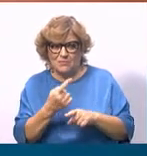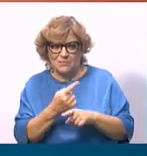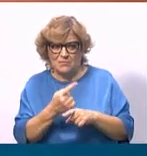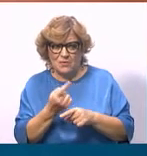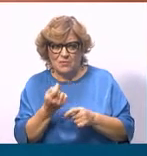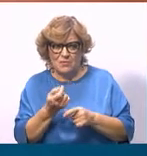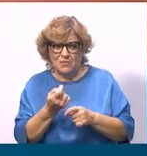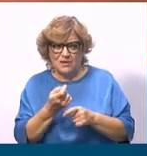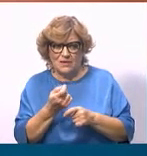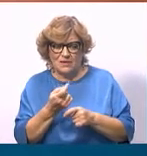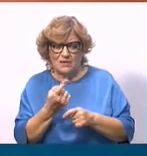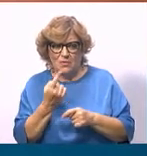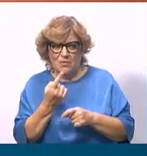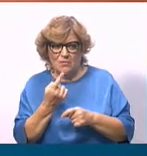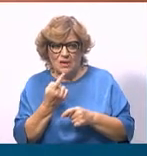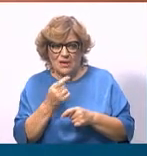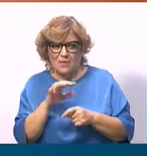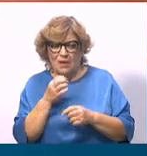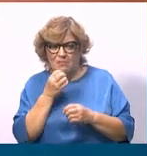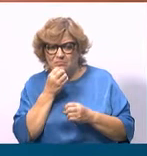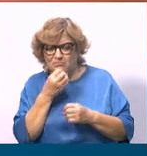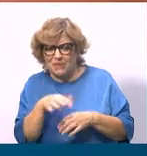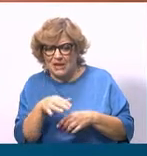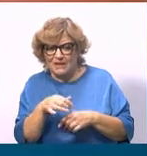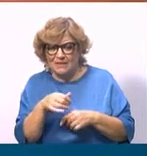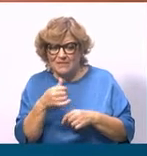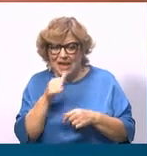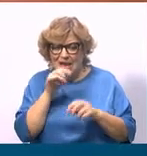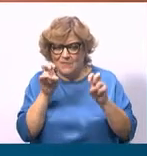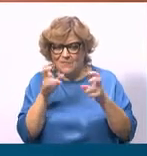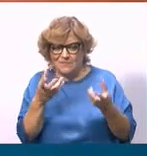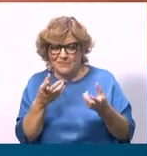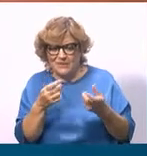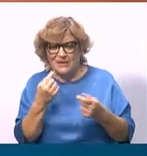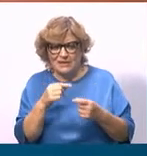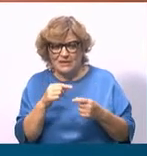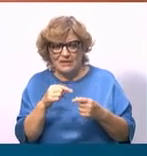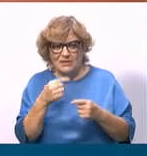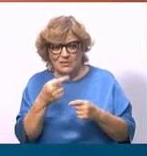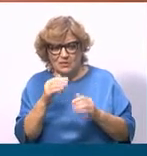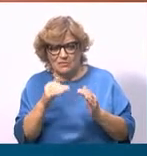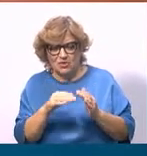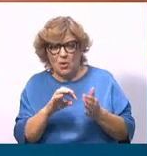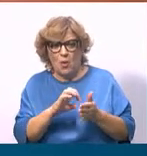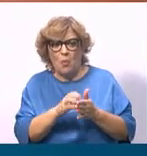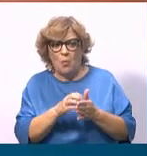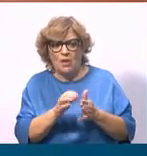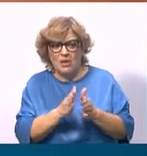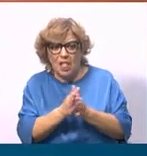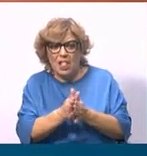bocadinho de uma pequena hemorragia, e depois a outra, mais abaixo, não tem tanto essa hemorragia. Isto são bolhas por